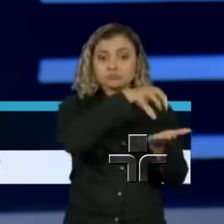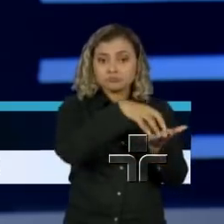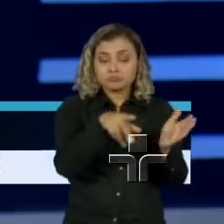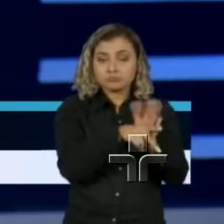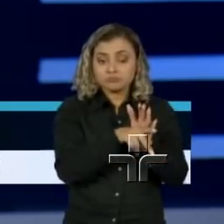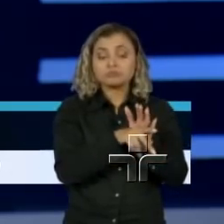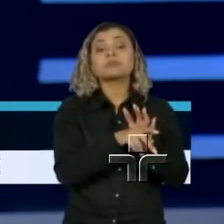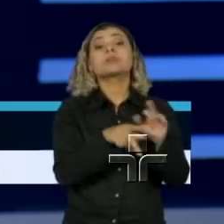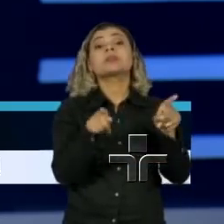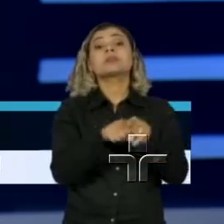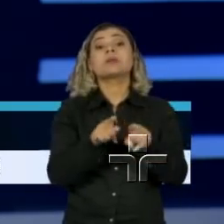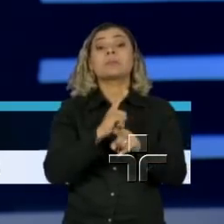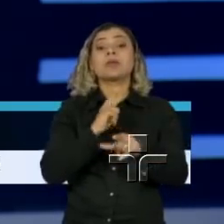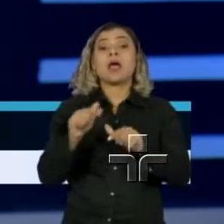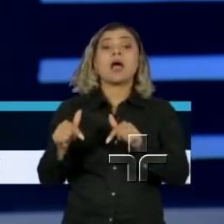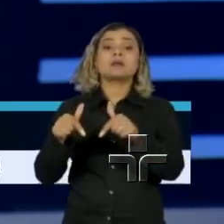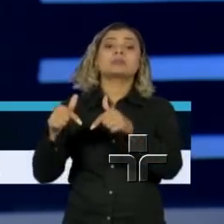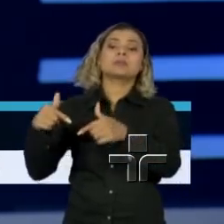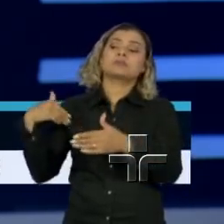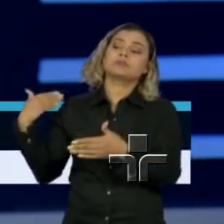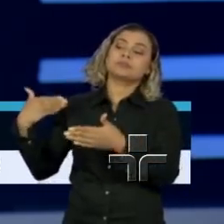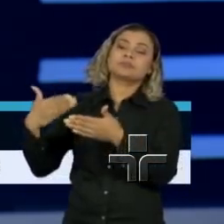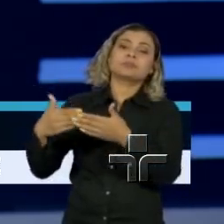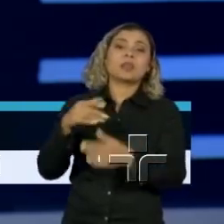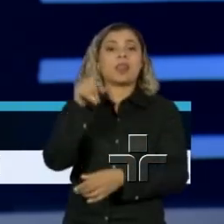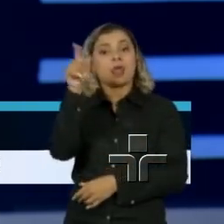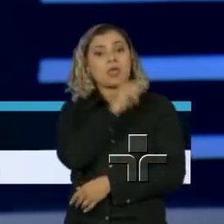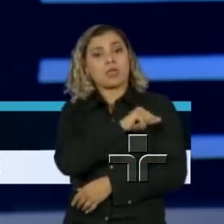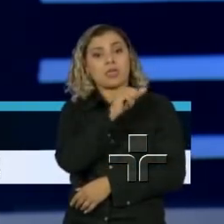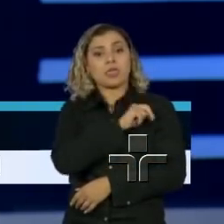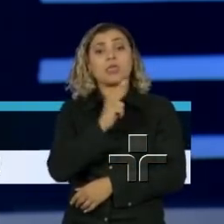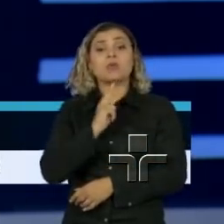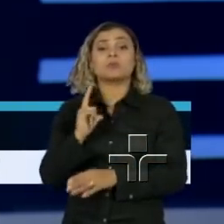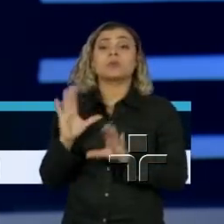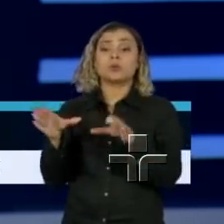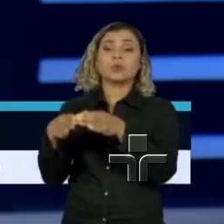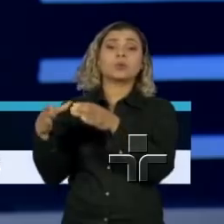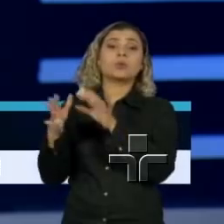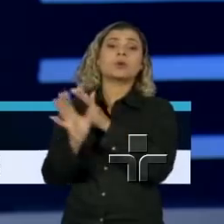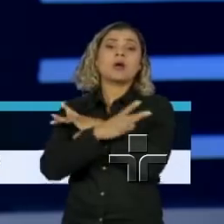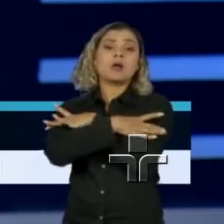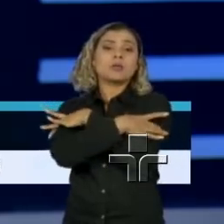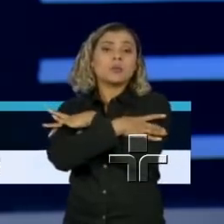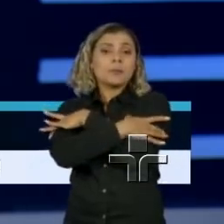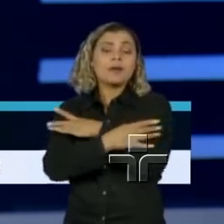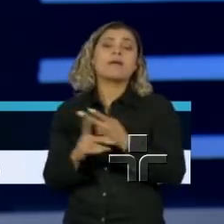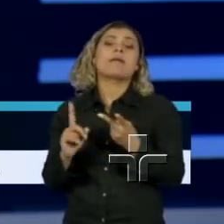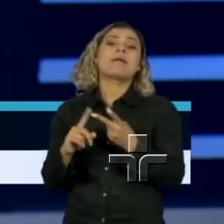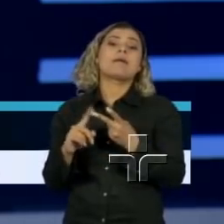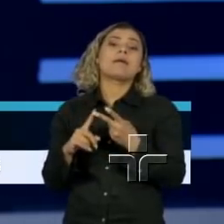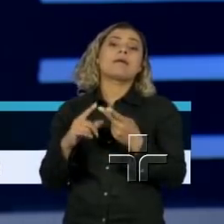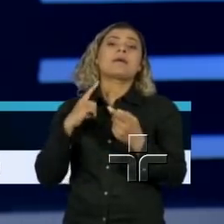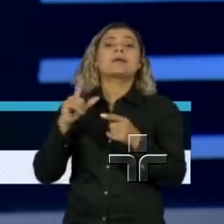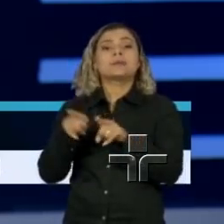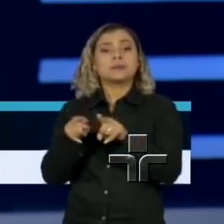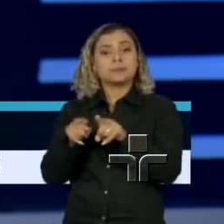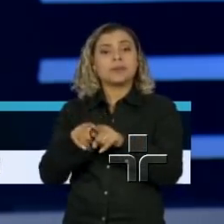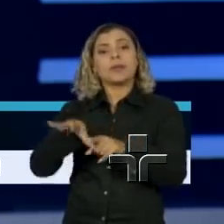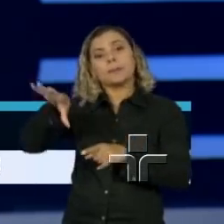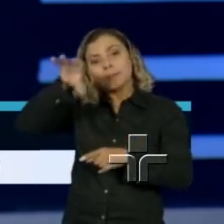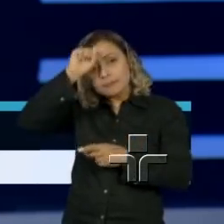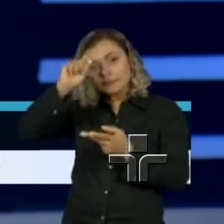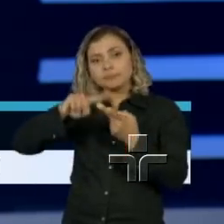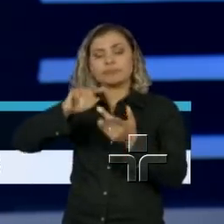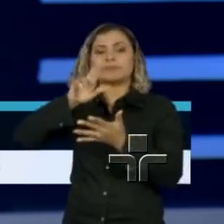Fundos, e as ações que ocorrem no Rio de Janeiro atacando candomblé, locais do candomblé, de Umbanda, e